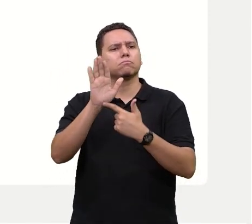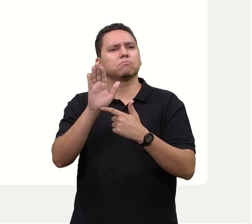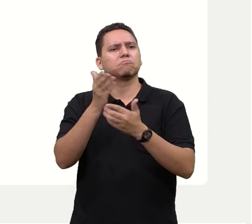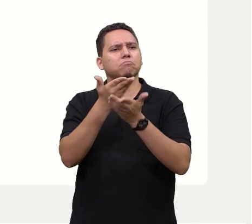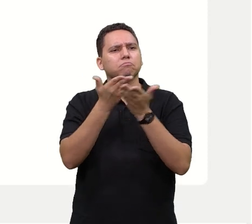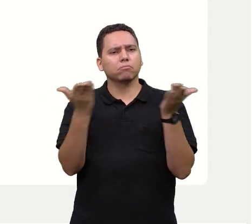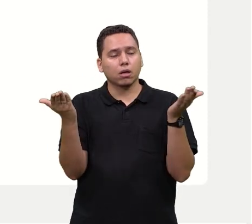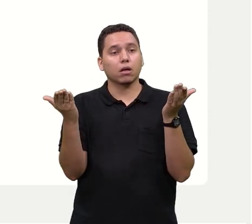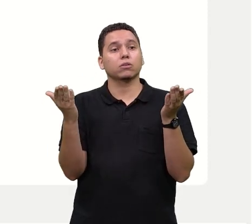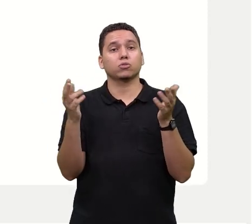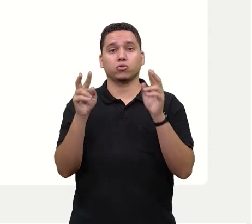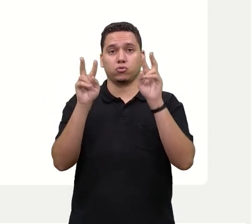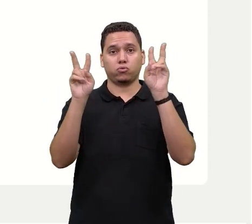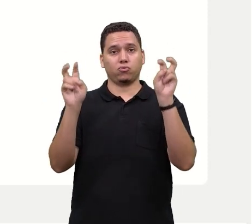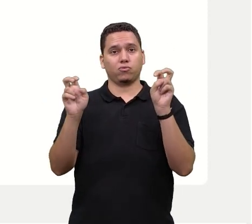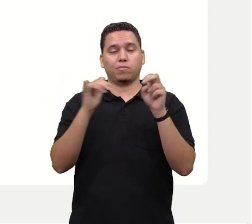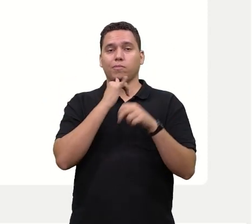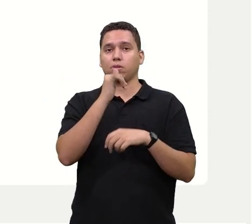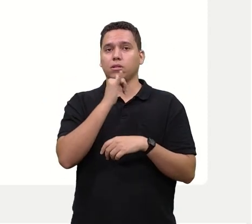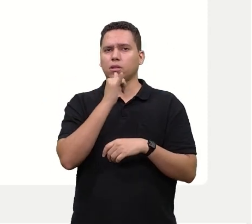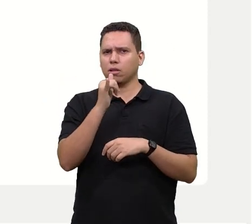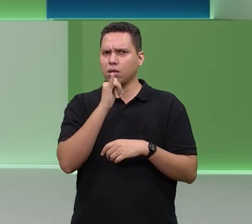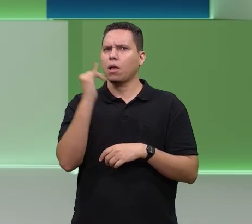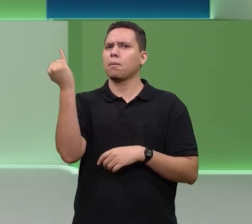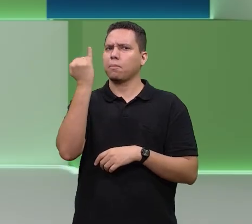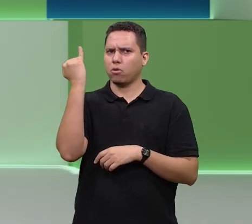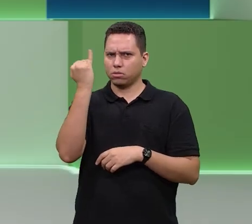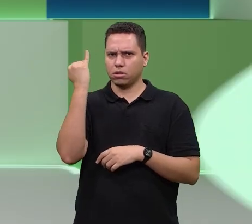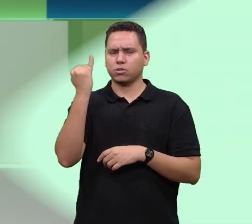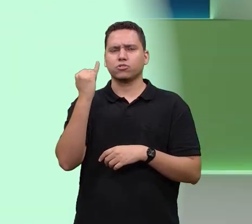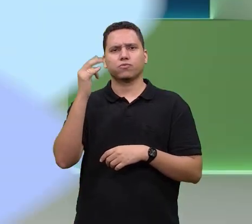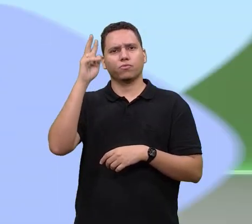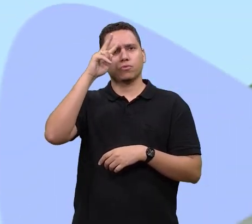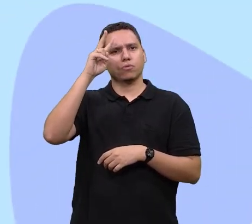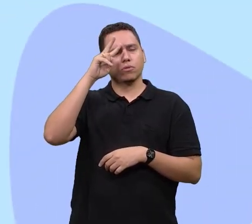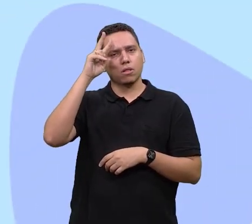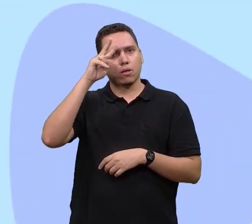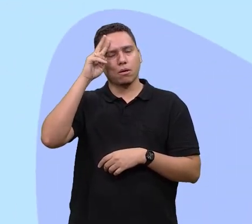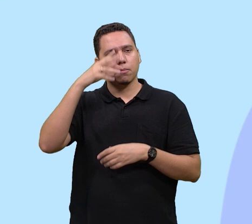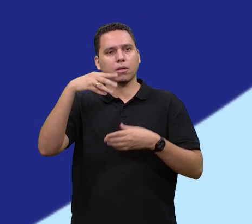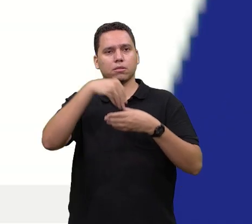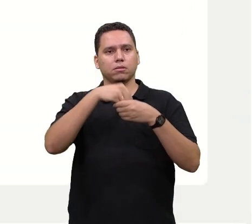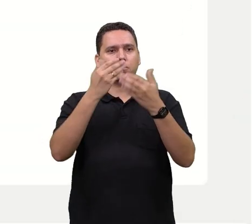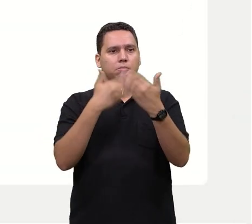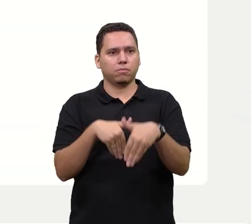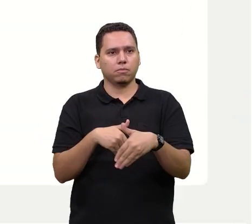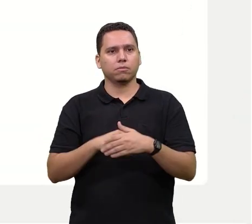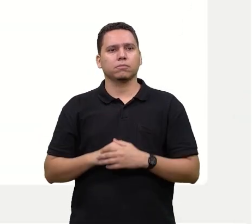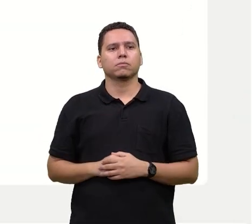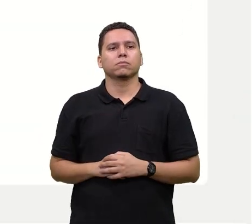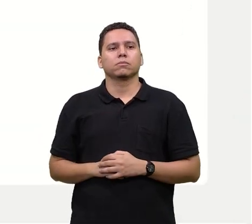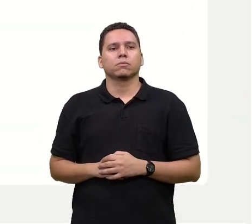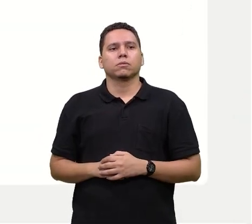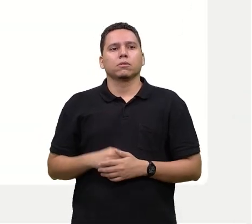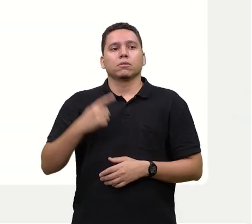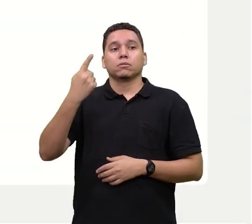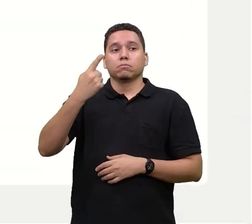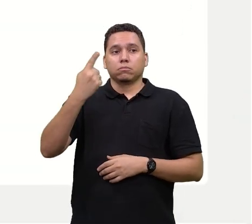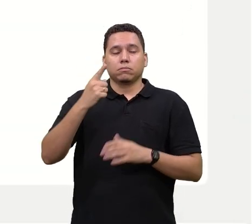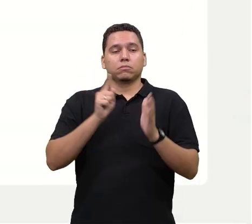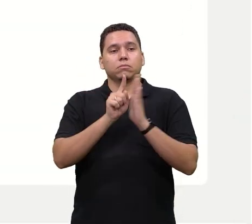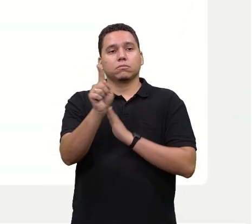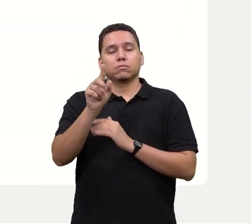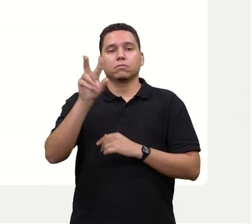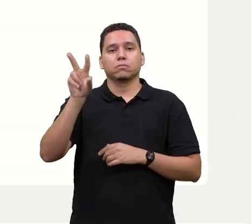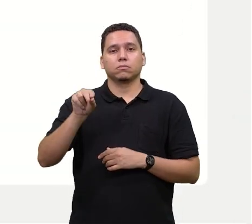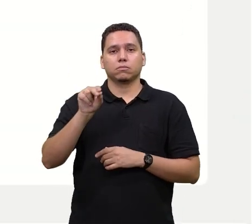que, na hora da prova, são importantes que vocês não esqueçam. Então, vamos às questões. Primeira questão, a questão do PSC da UFAM,